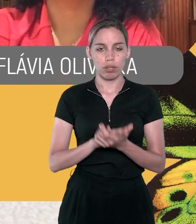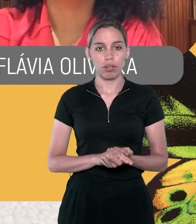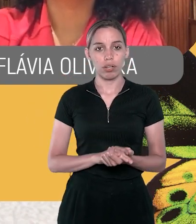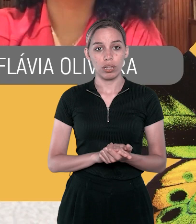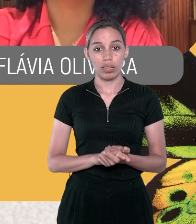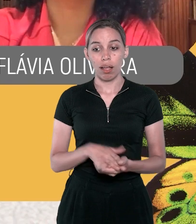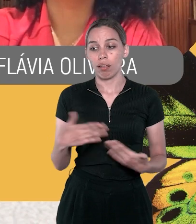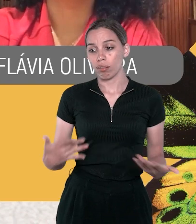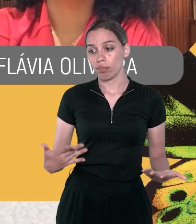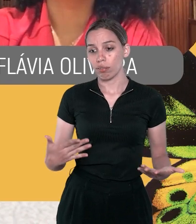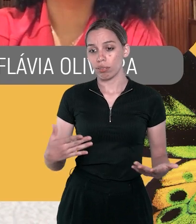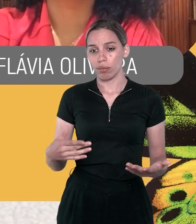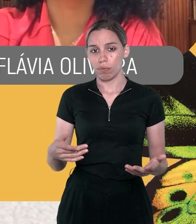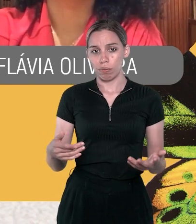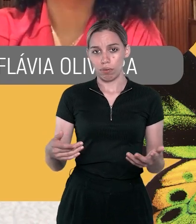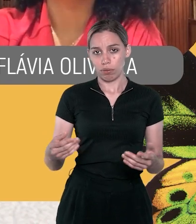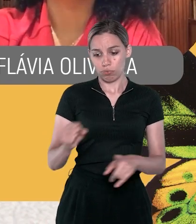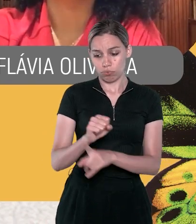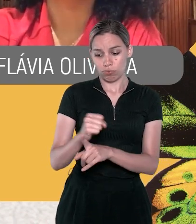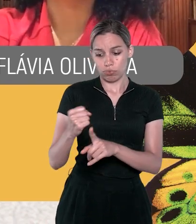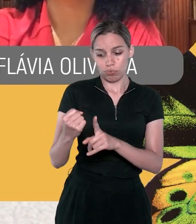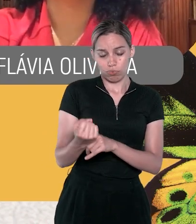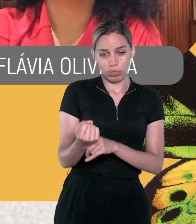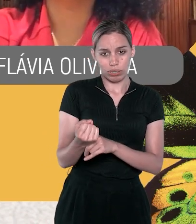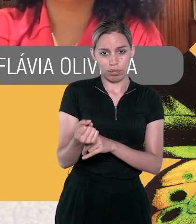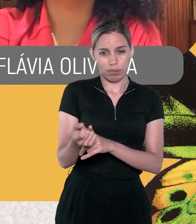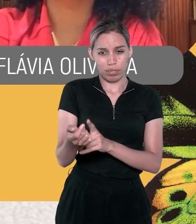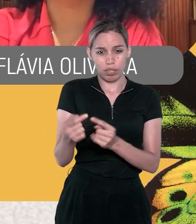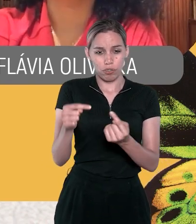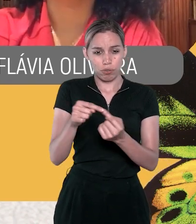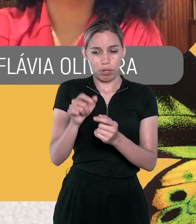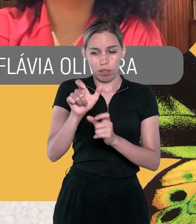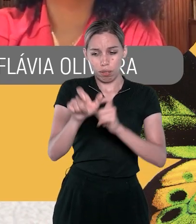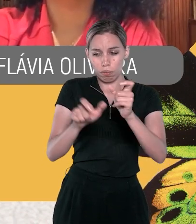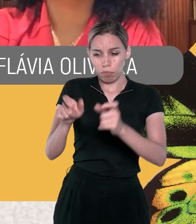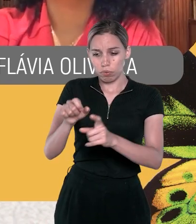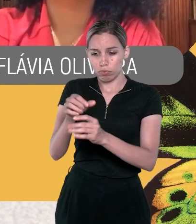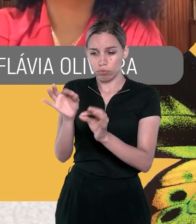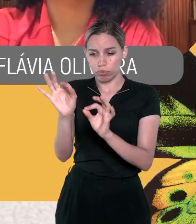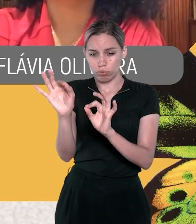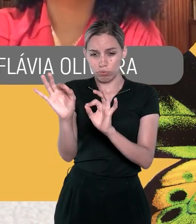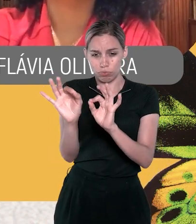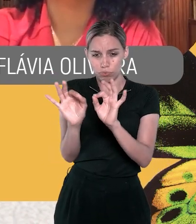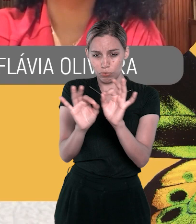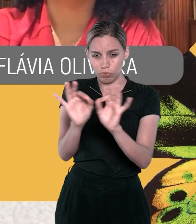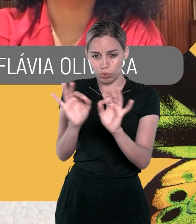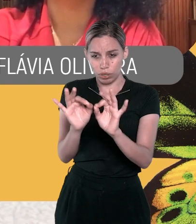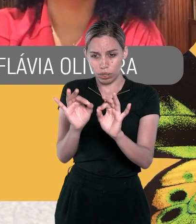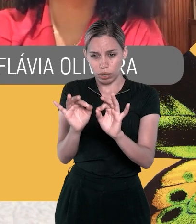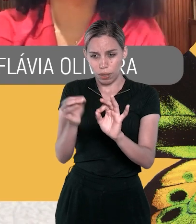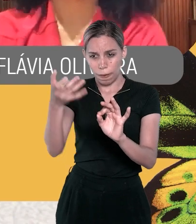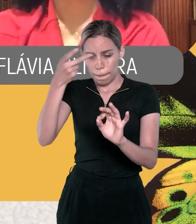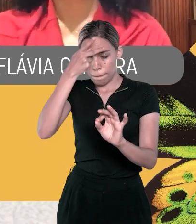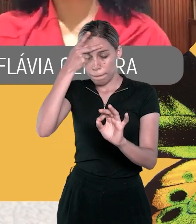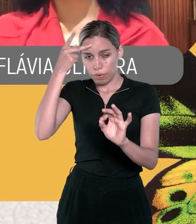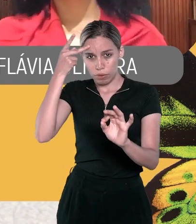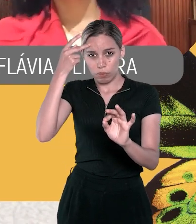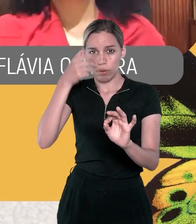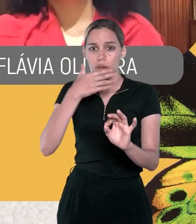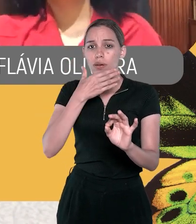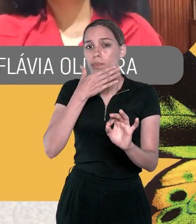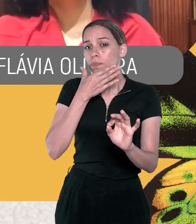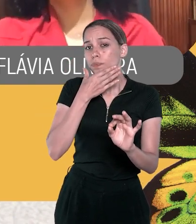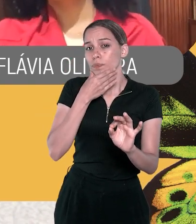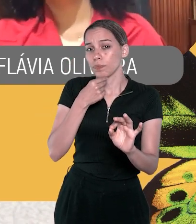vai sendo moldado, formatado por esse mundo em que a branquitude e a masculinidade são hegemônicas.